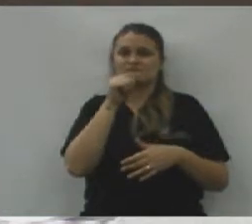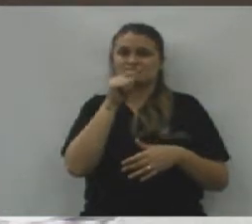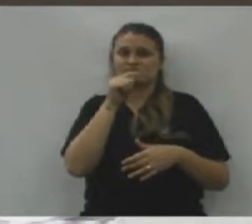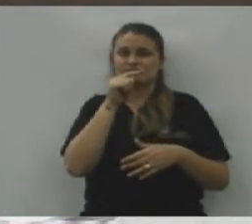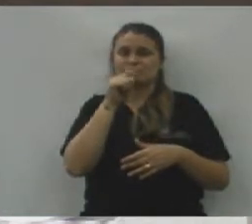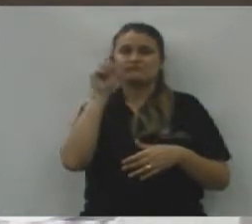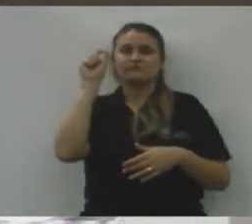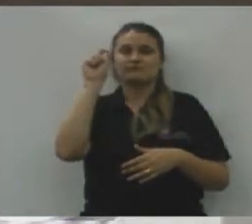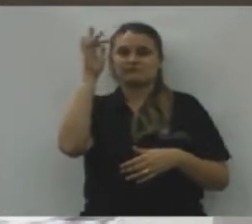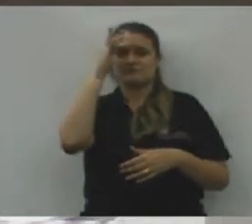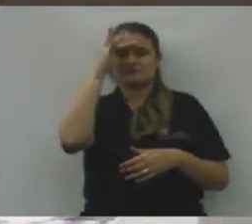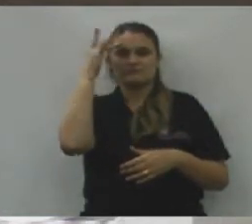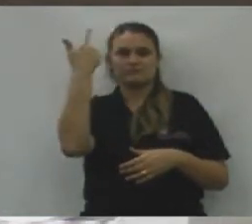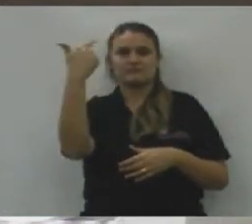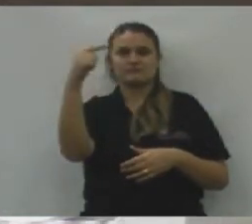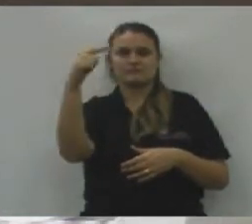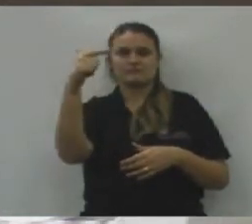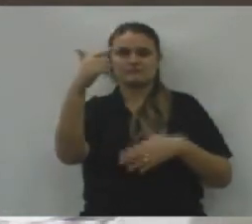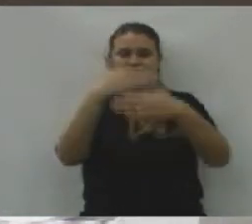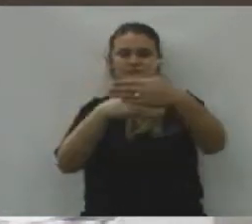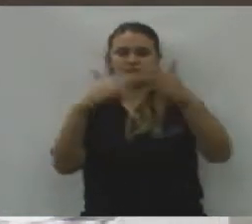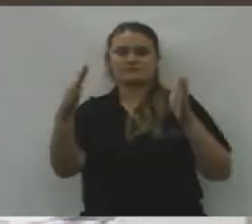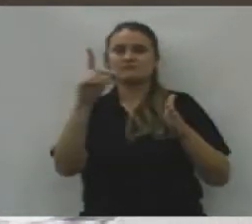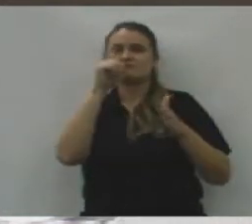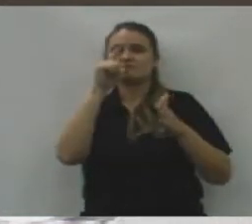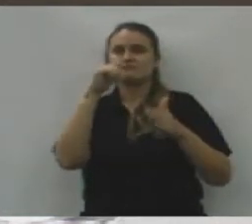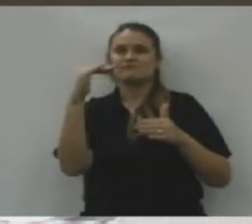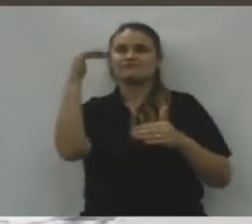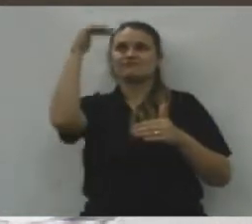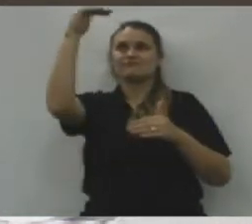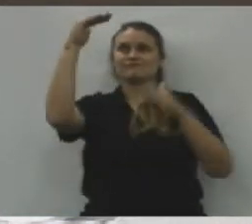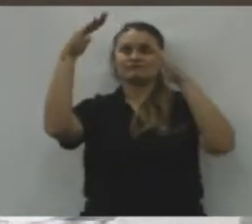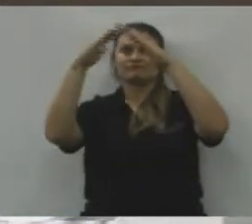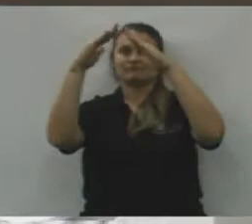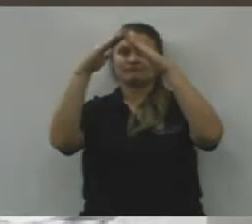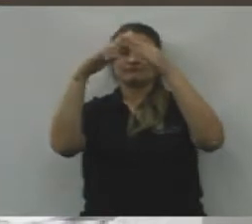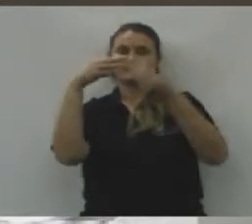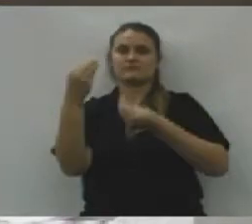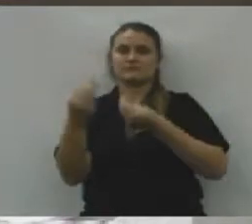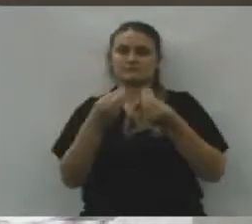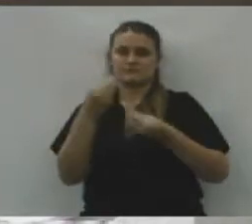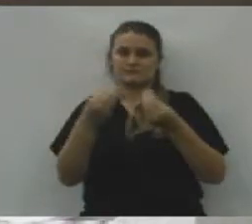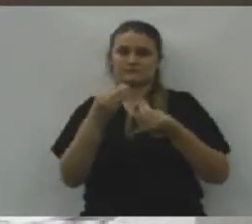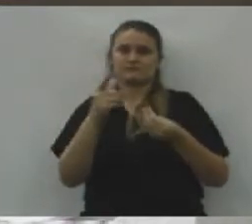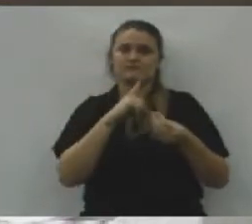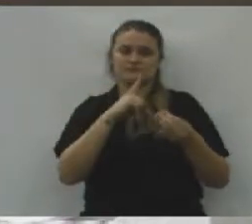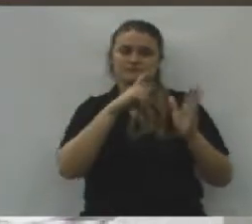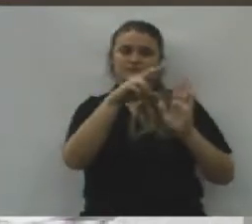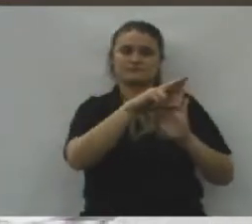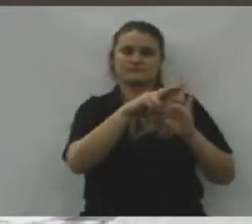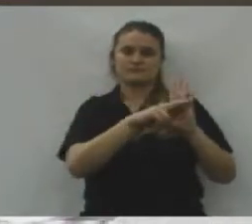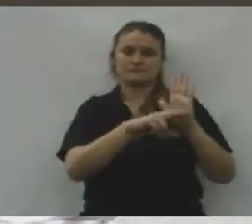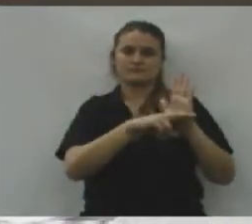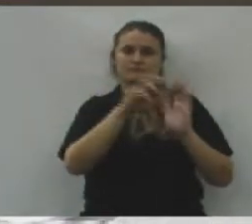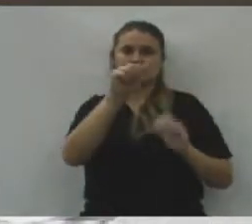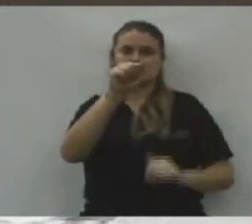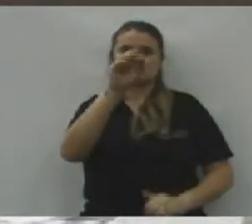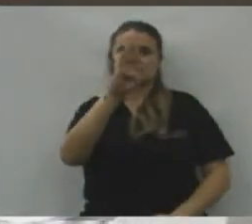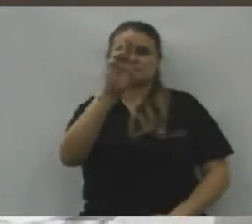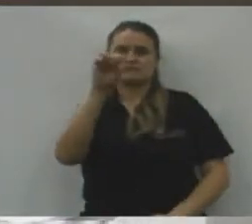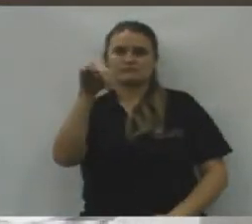os clientes que não têm caixa d'água no imóvel, conforme recomendação da ABNT, Associação Brasileira